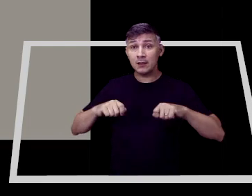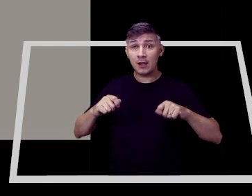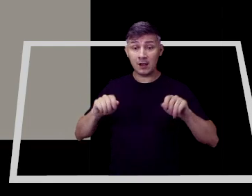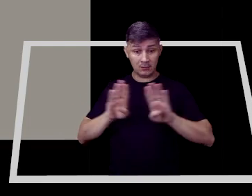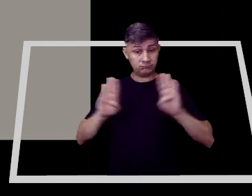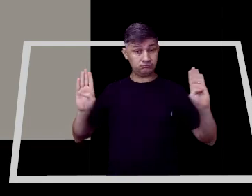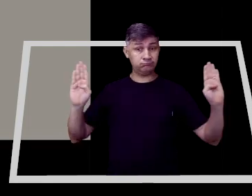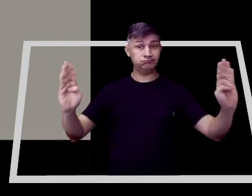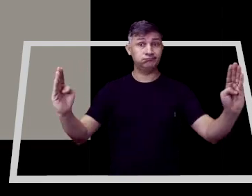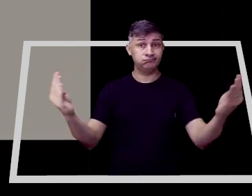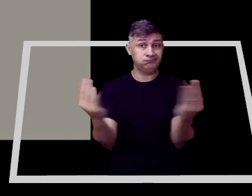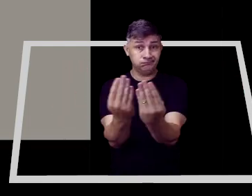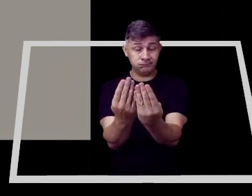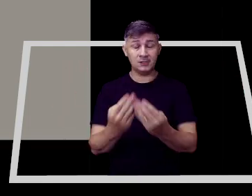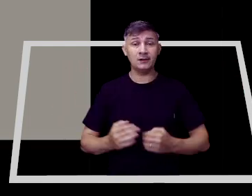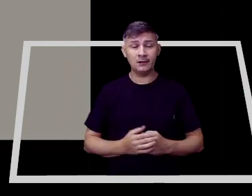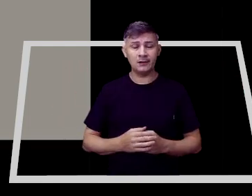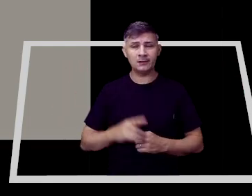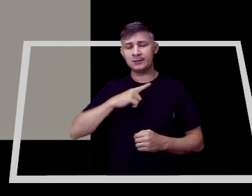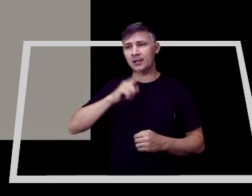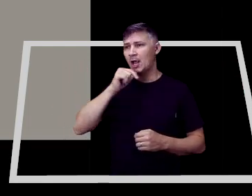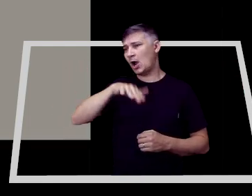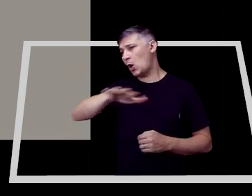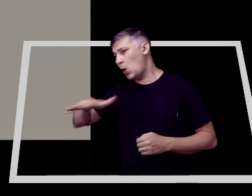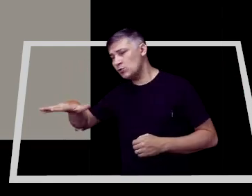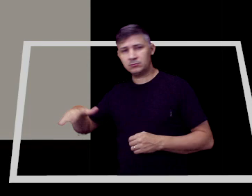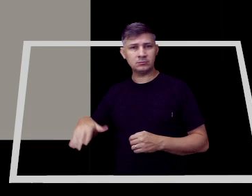junto ao lago, numa rua